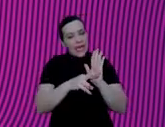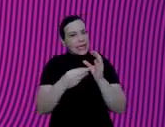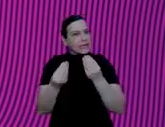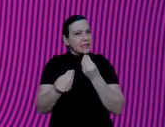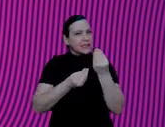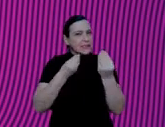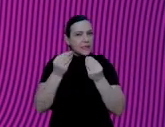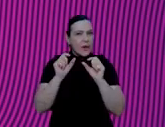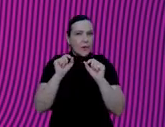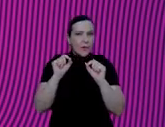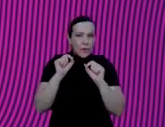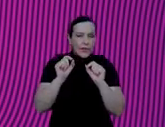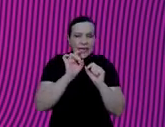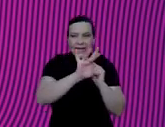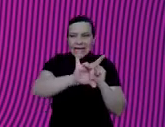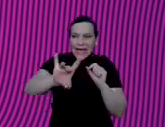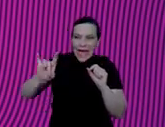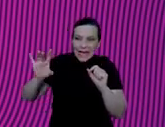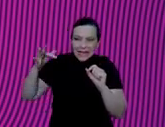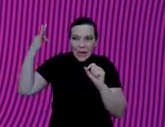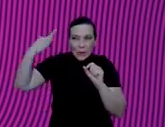adequadamente. Uma outra